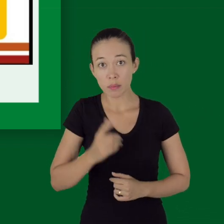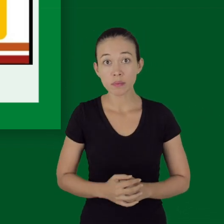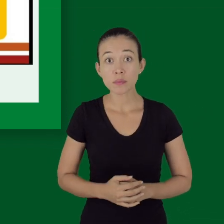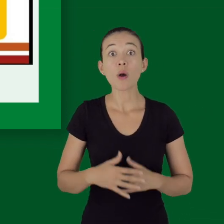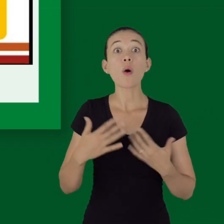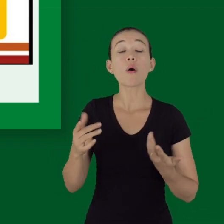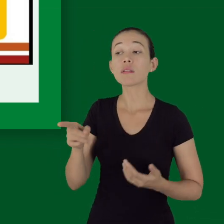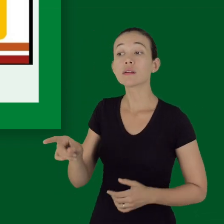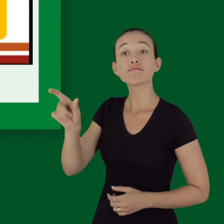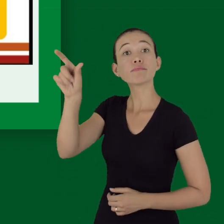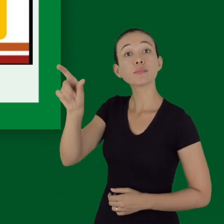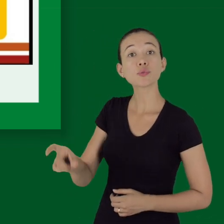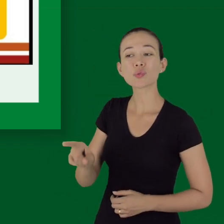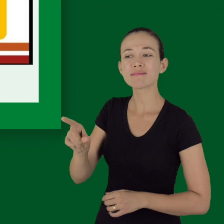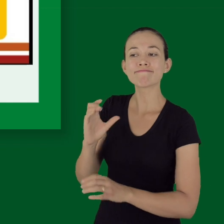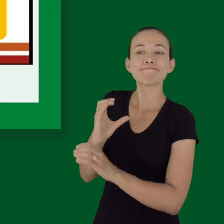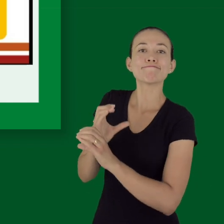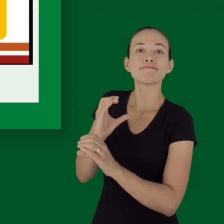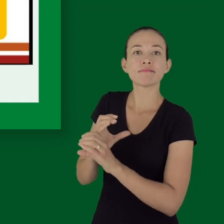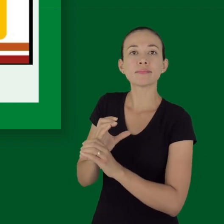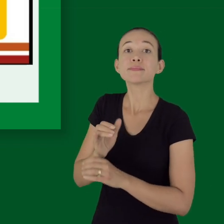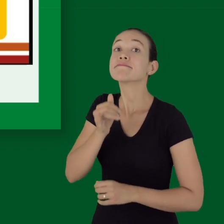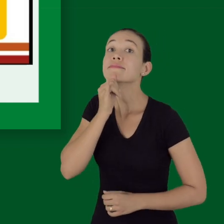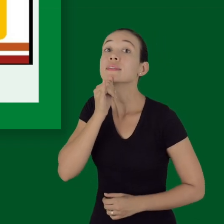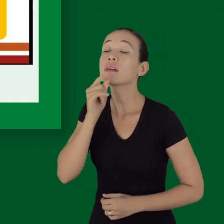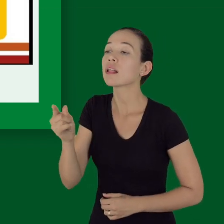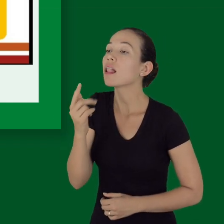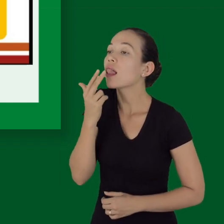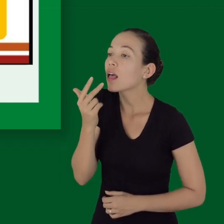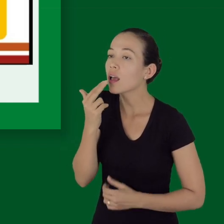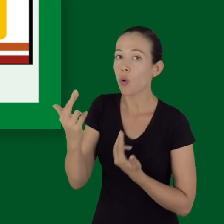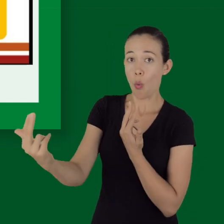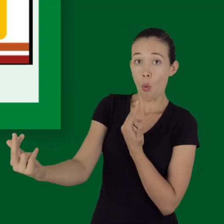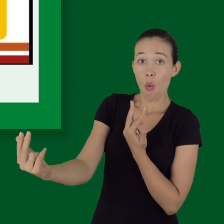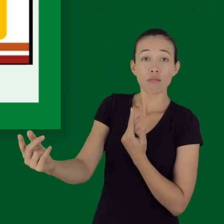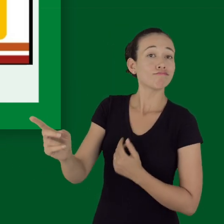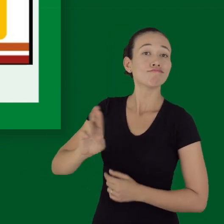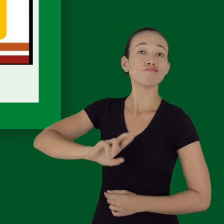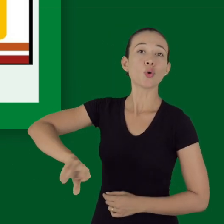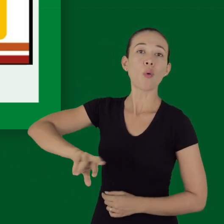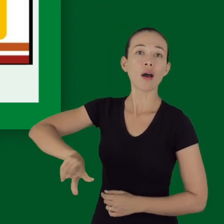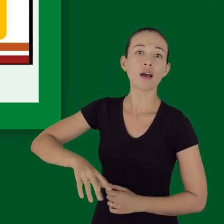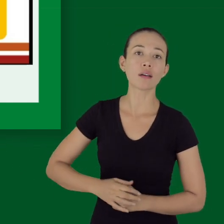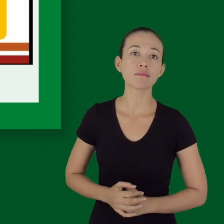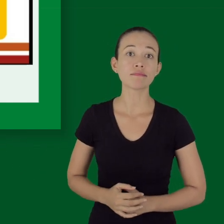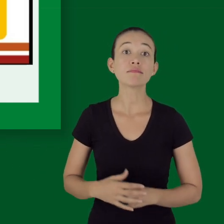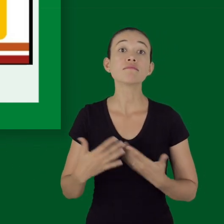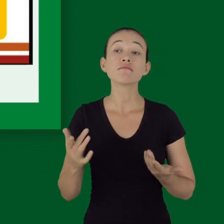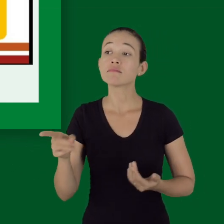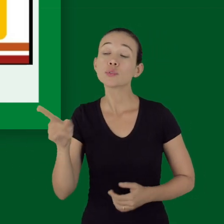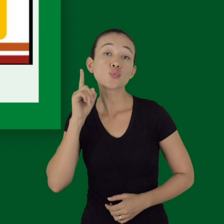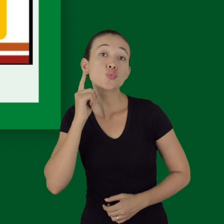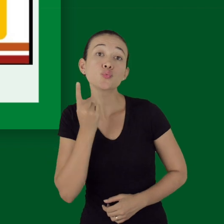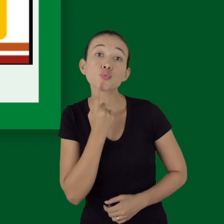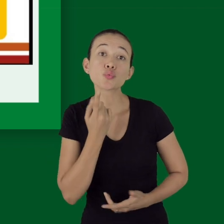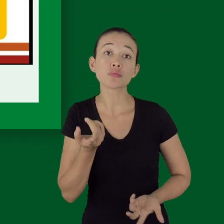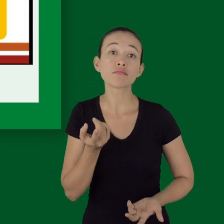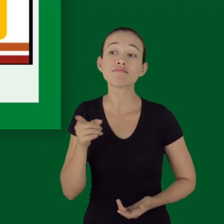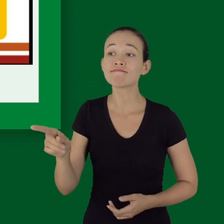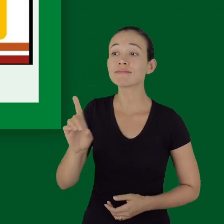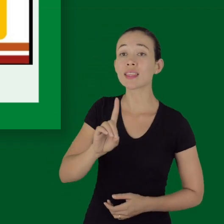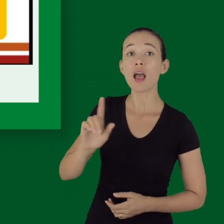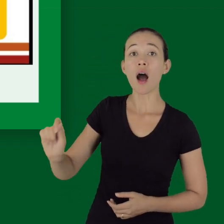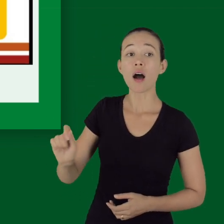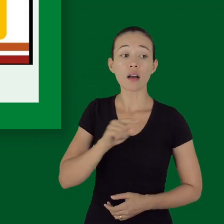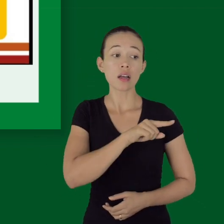auditiva, ele está olhando para você, mas ele não entende o que você está falando. Então, isso aí são barreiras de comunicação importantes que precisam ser, né, avaliadas, às vezes